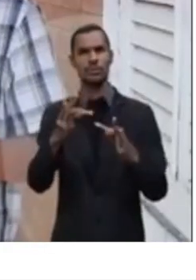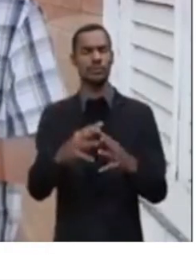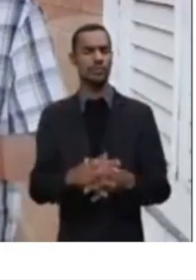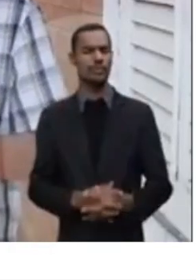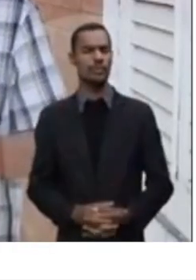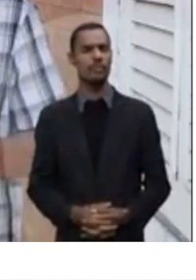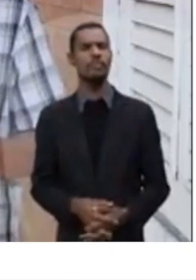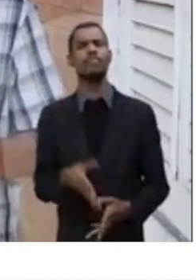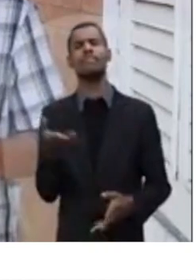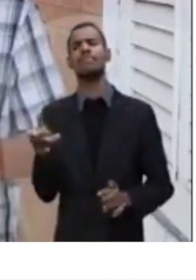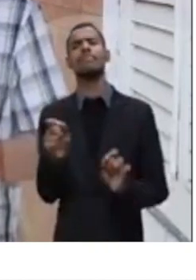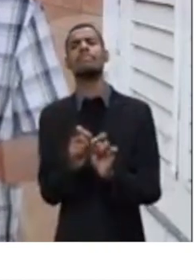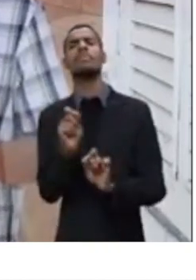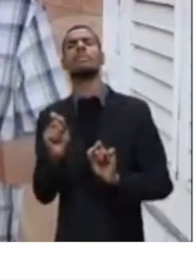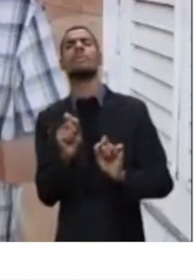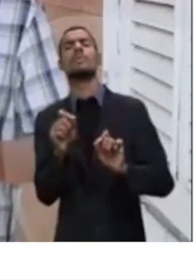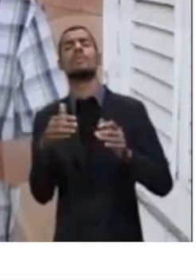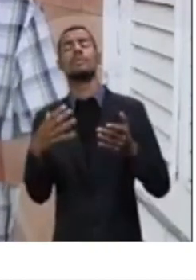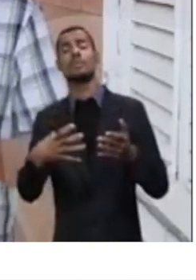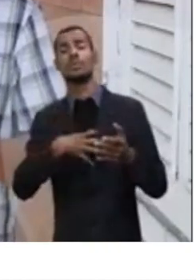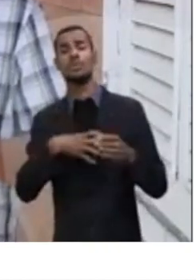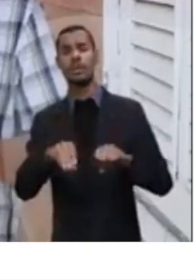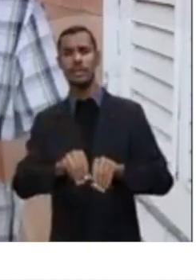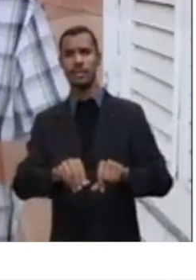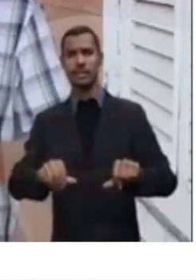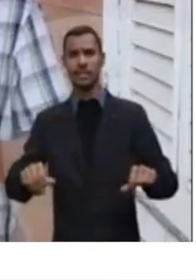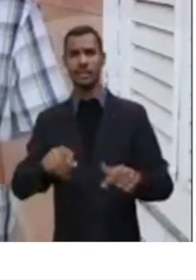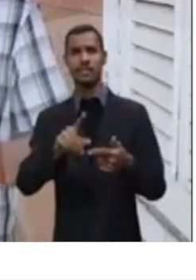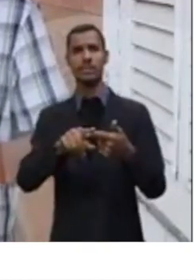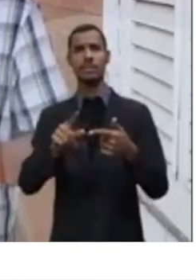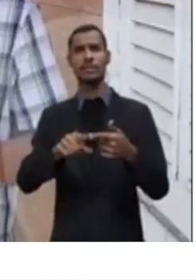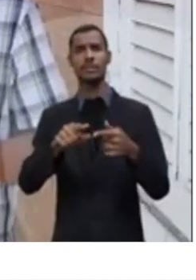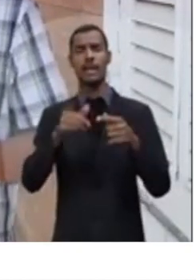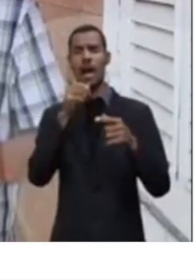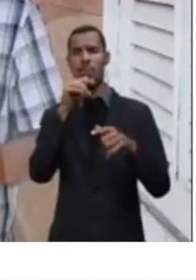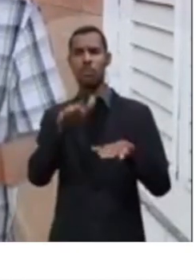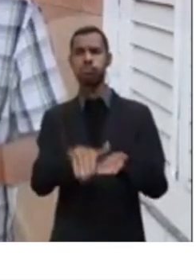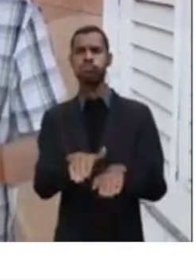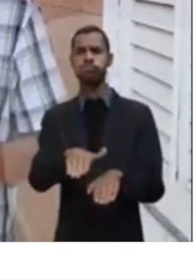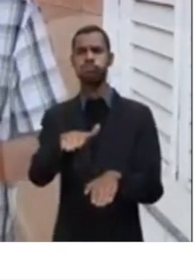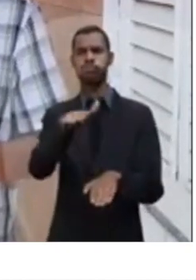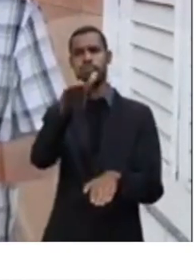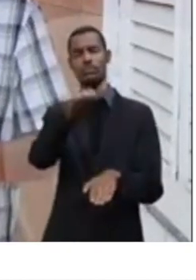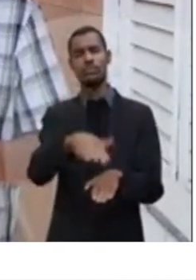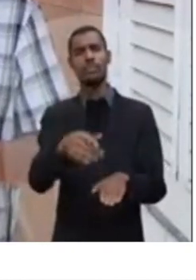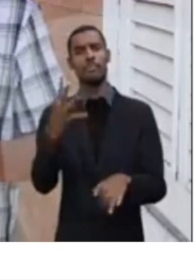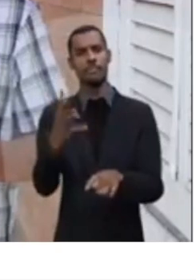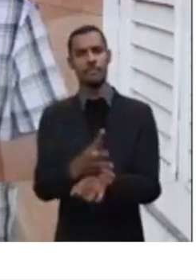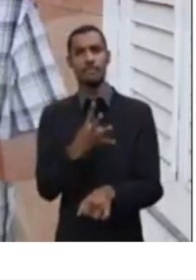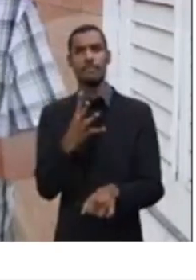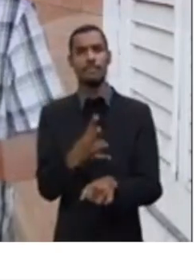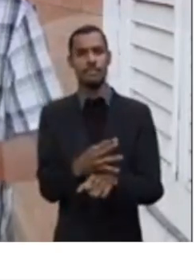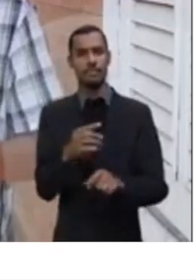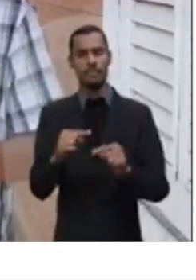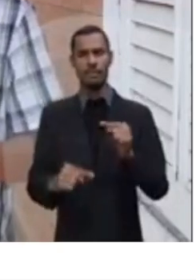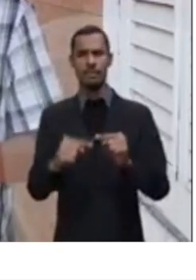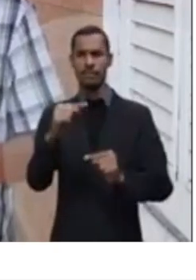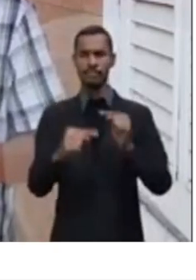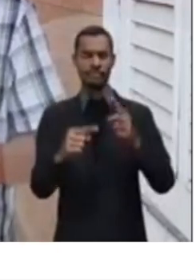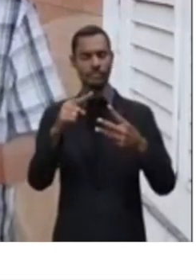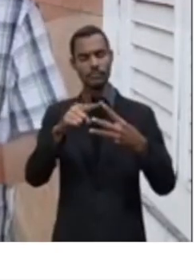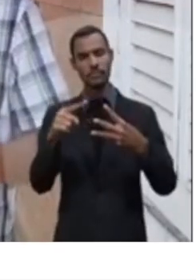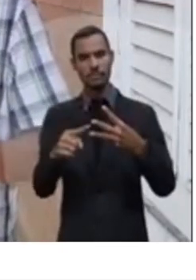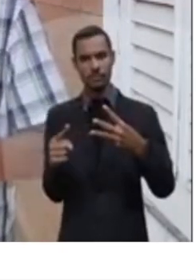essa sondagem vai fornecer para a gente? O tipo de solo, a posição do nível d'água e a resistência do solo de metro a metro. Com esses